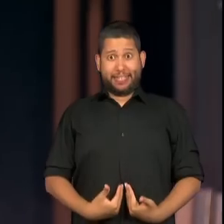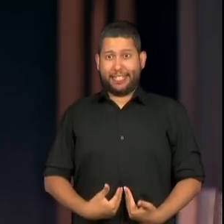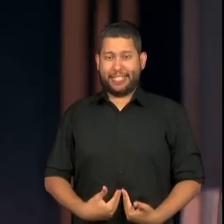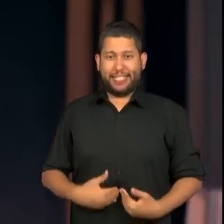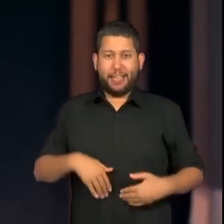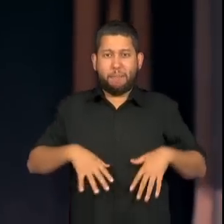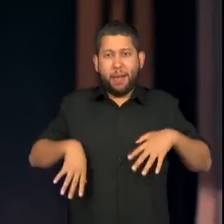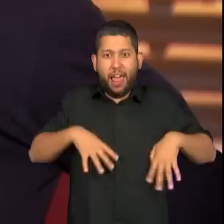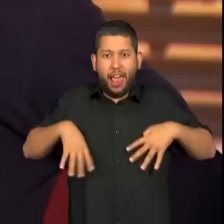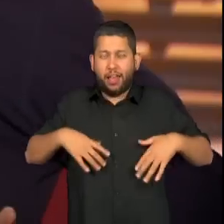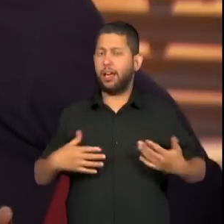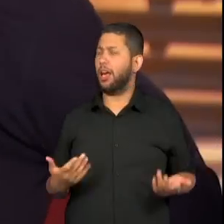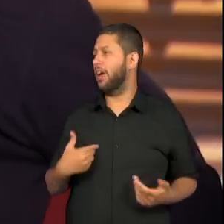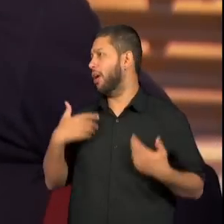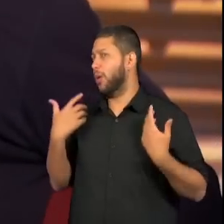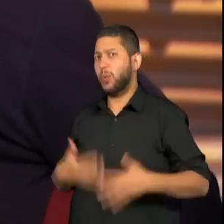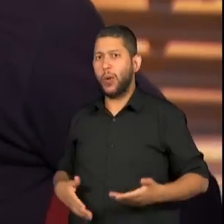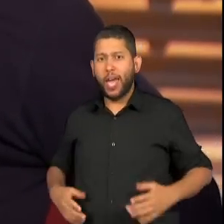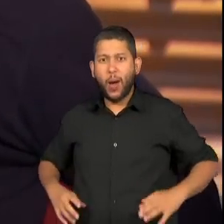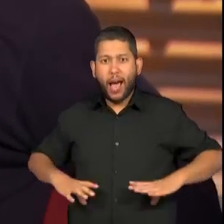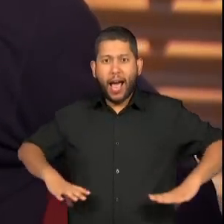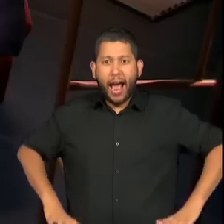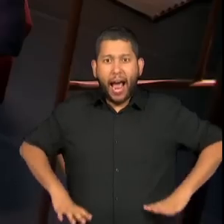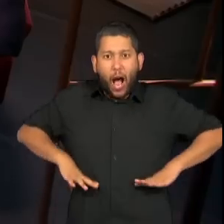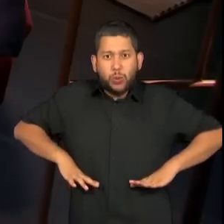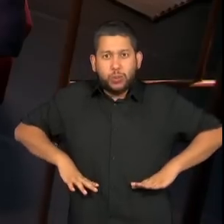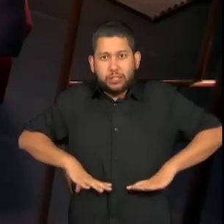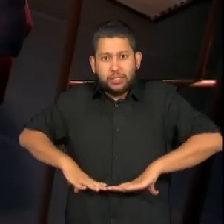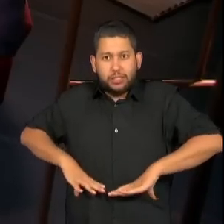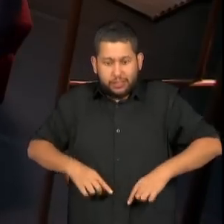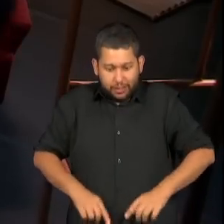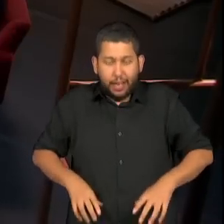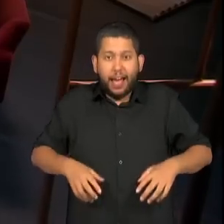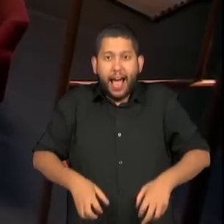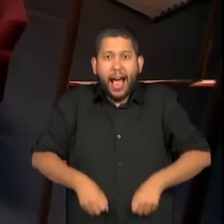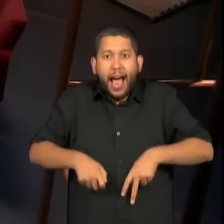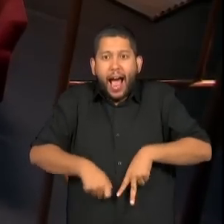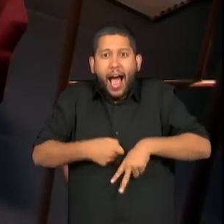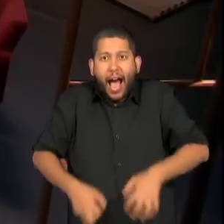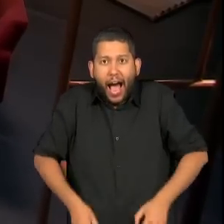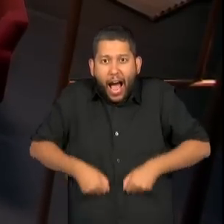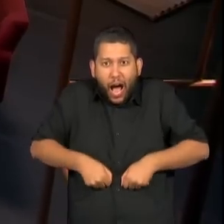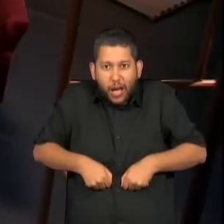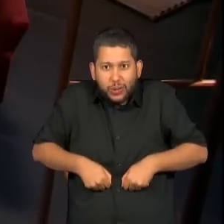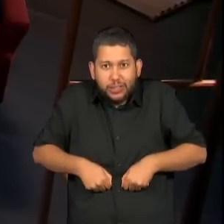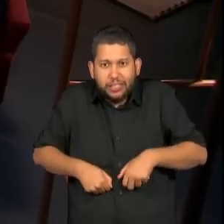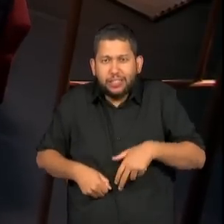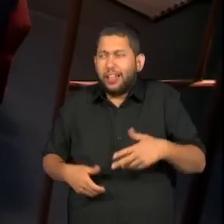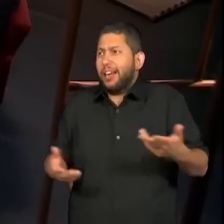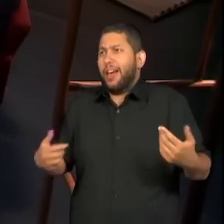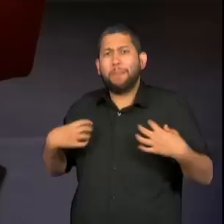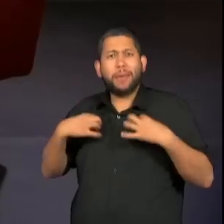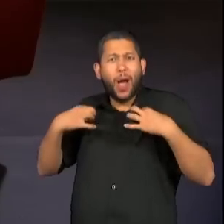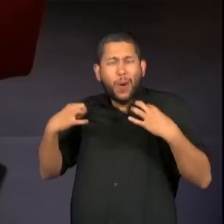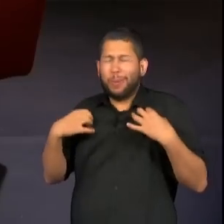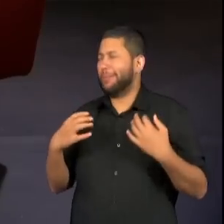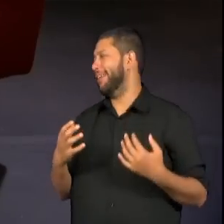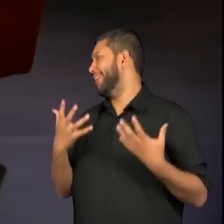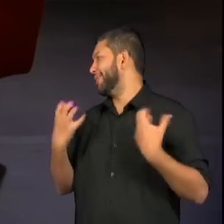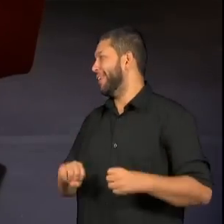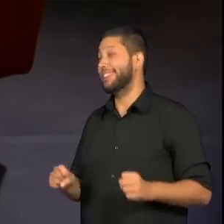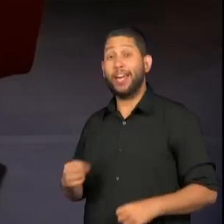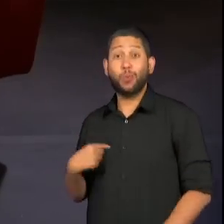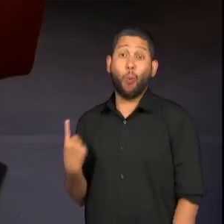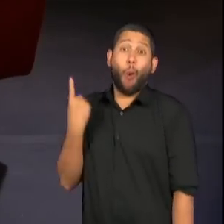Escapei desse mano, mico. Uma calça aqui, centro peito, no umbigo. Sei. Caqui na canela. Mano, eu ia ficar muito engraçado com aquele ali grandão com a